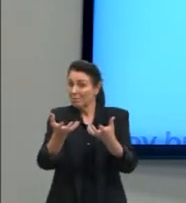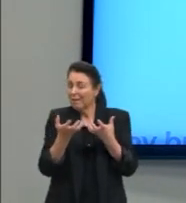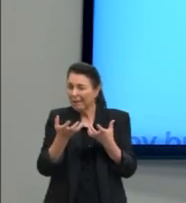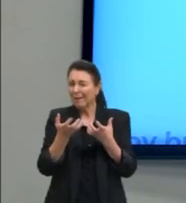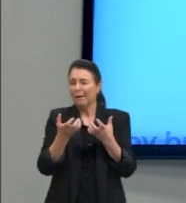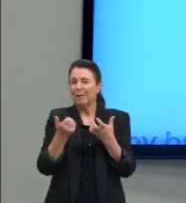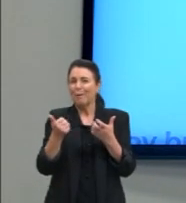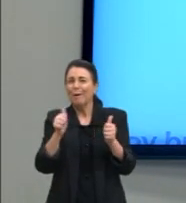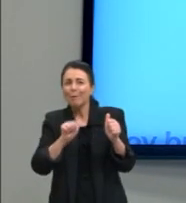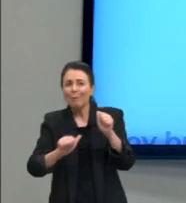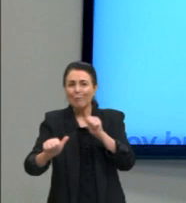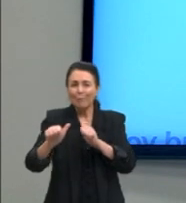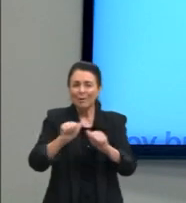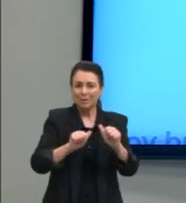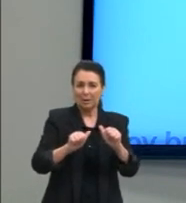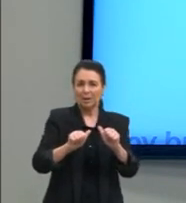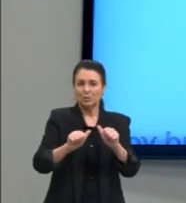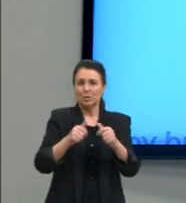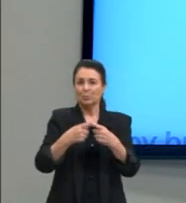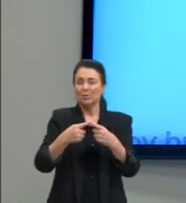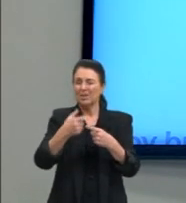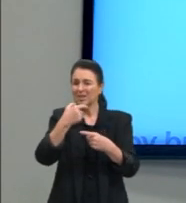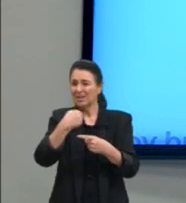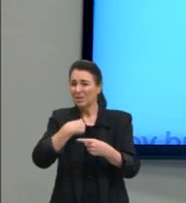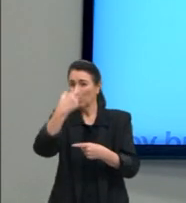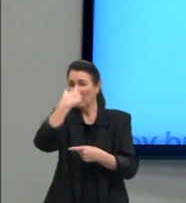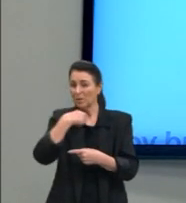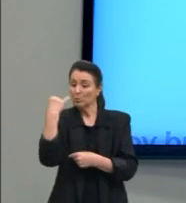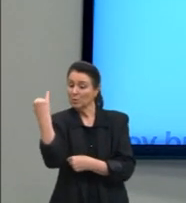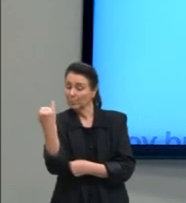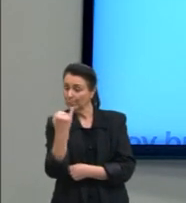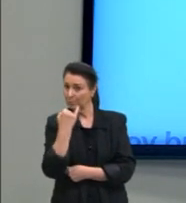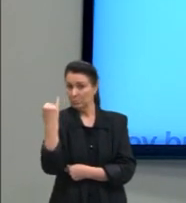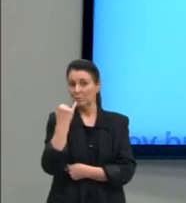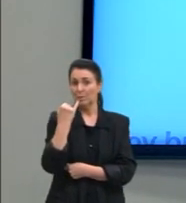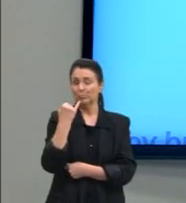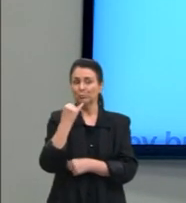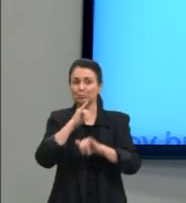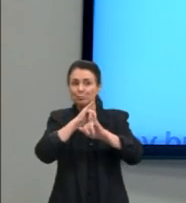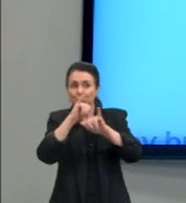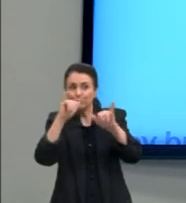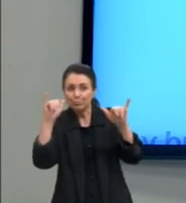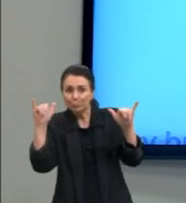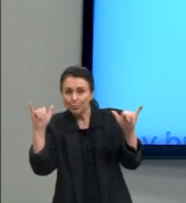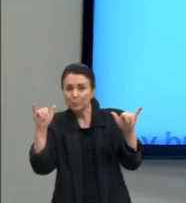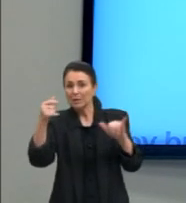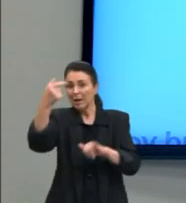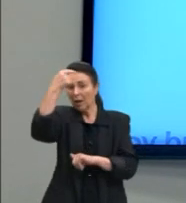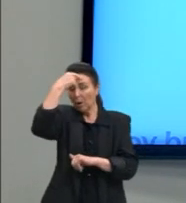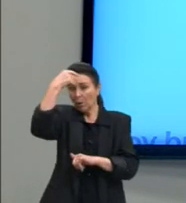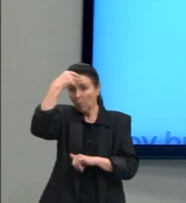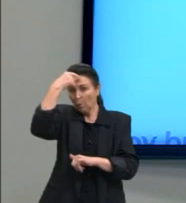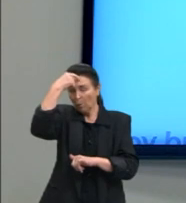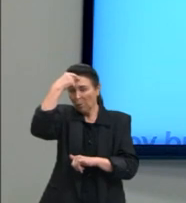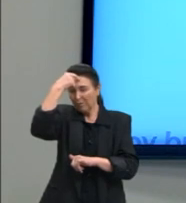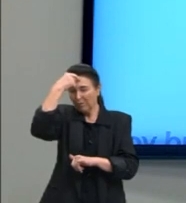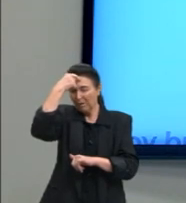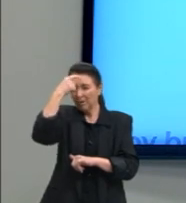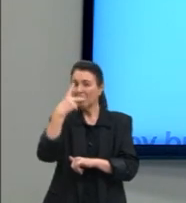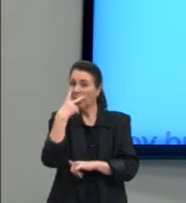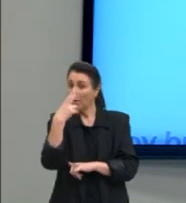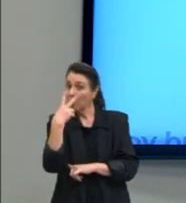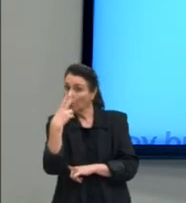qualidade como eu acho importante passar essas essas essas o senso comum eu tenho é